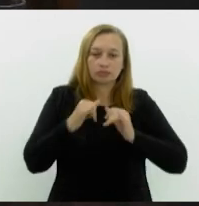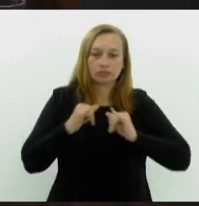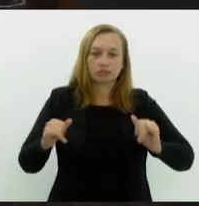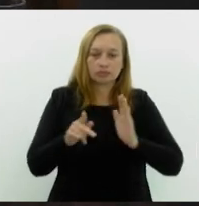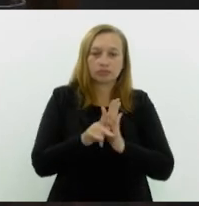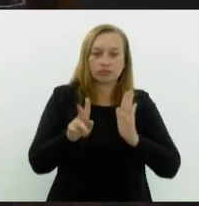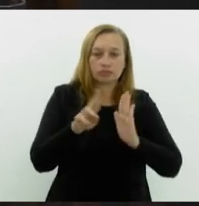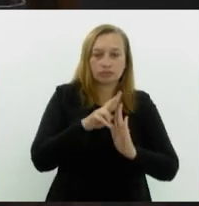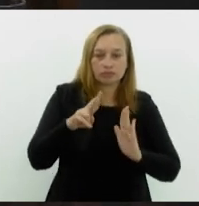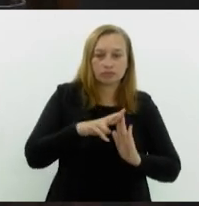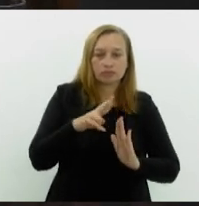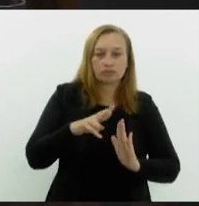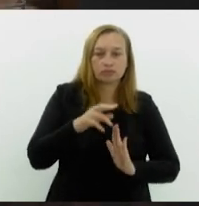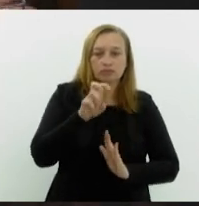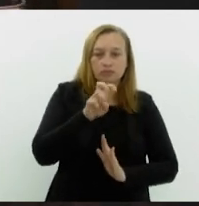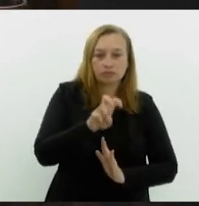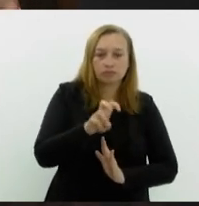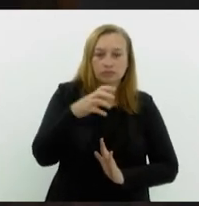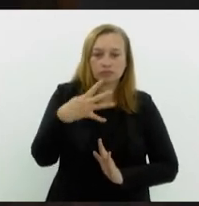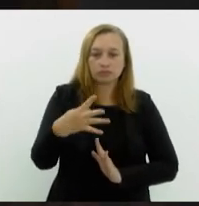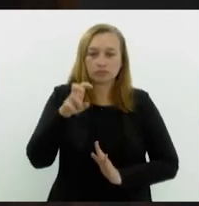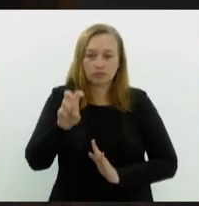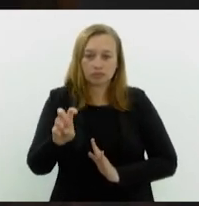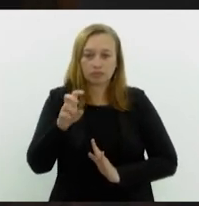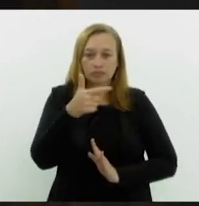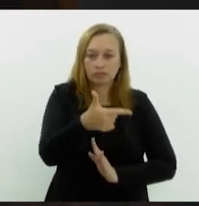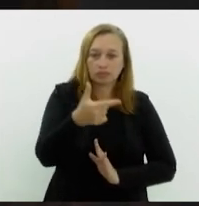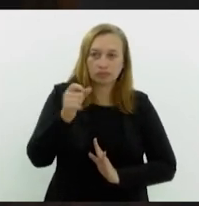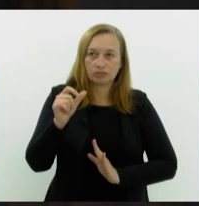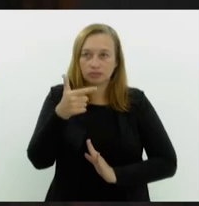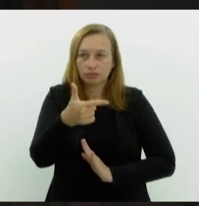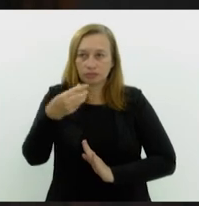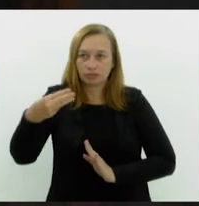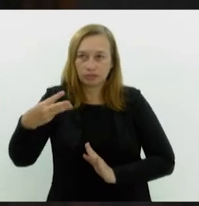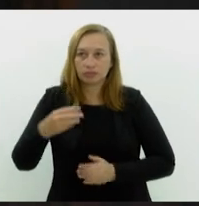Anuncio o projeto de resolução número 545